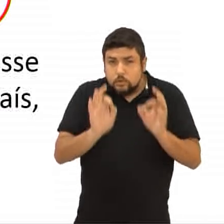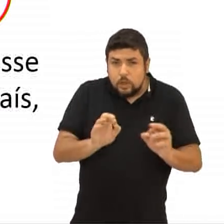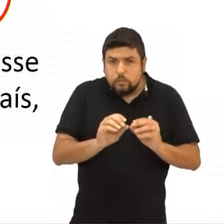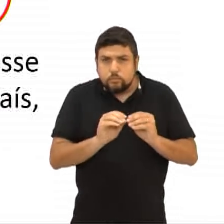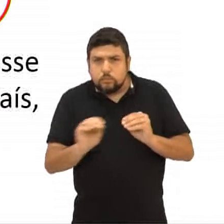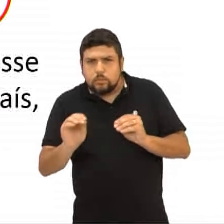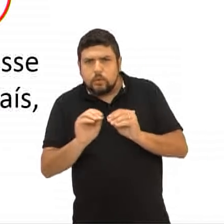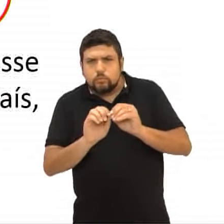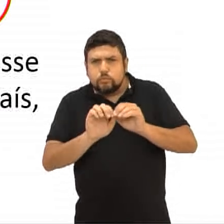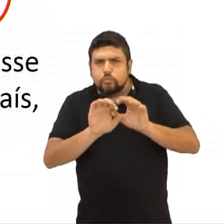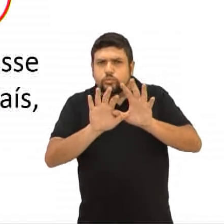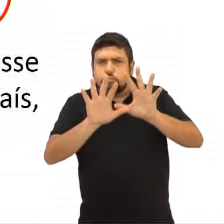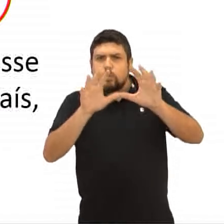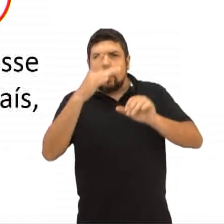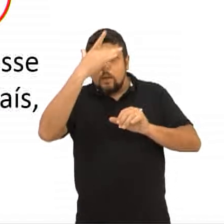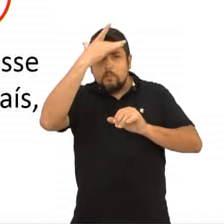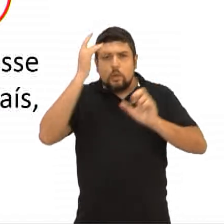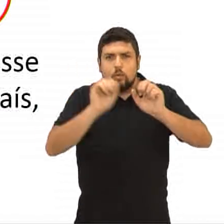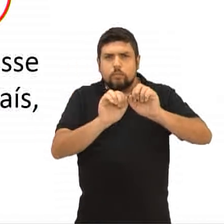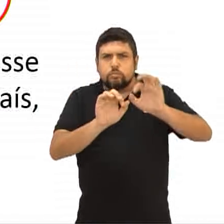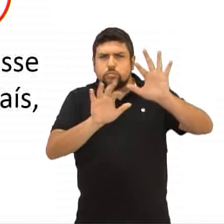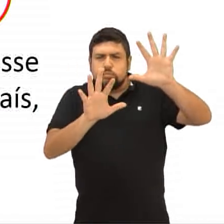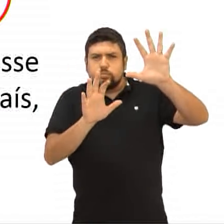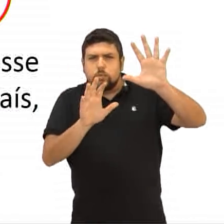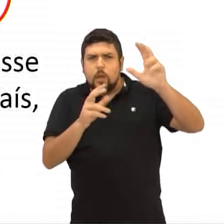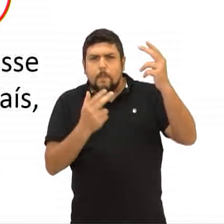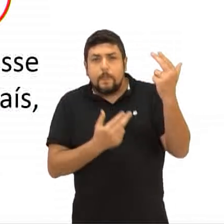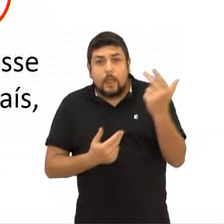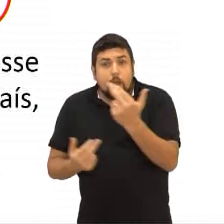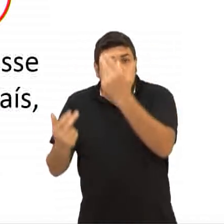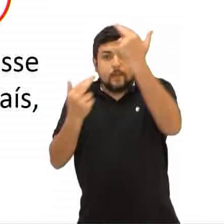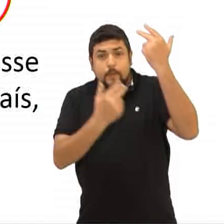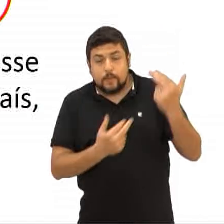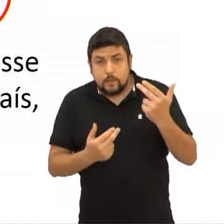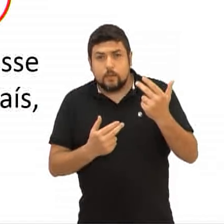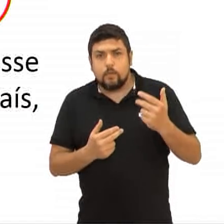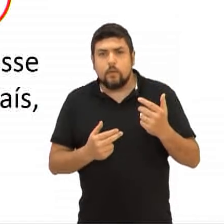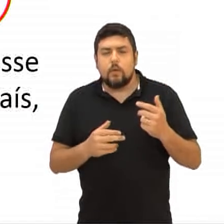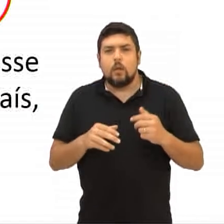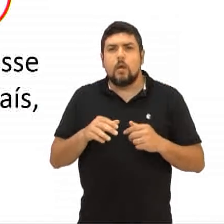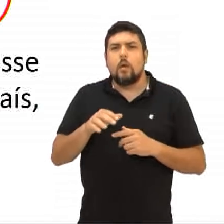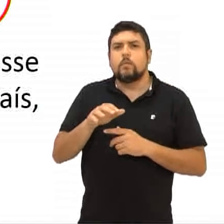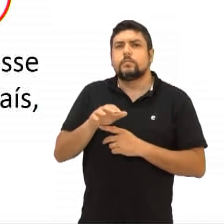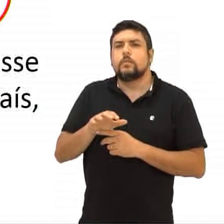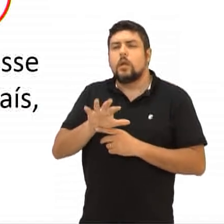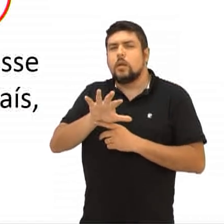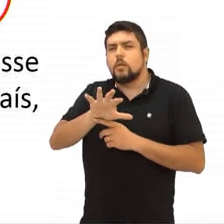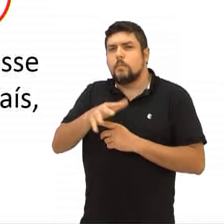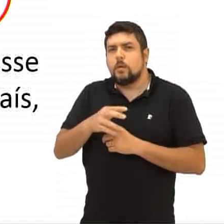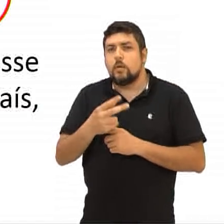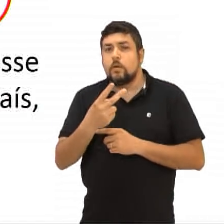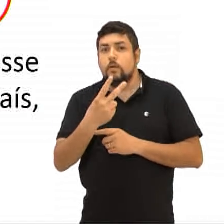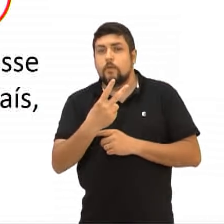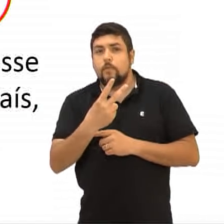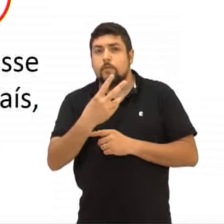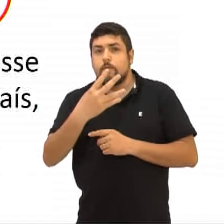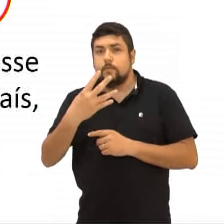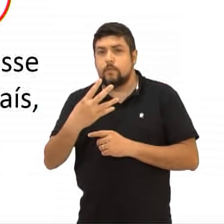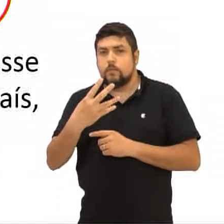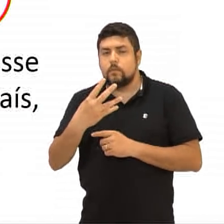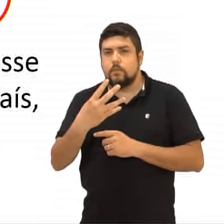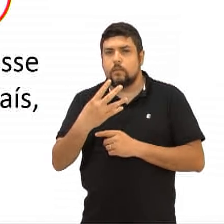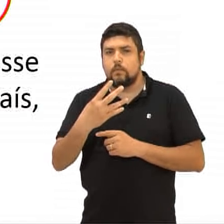país, haveria, em média, 24 habitantes. Veja, ele passa